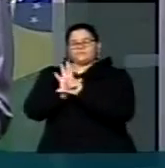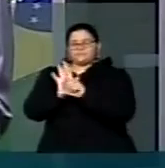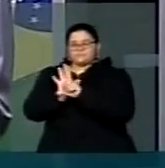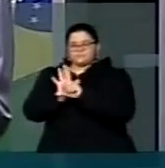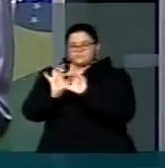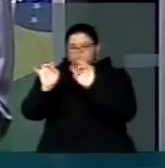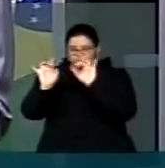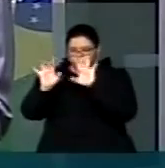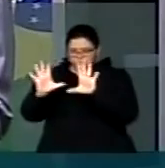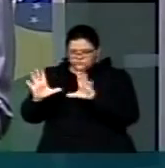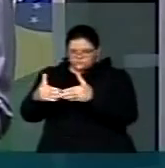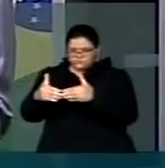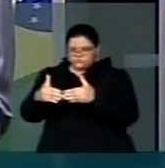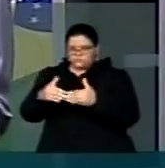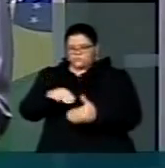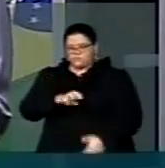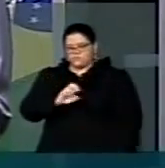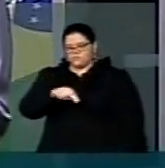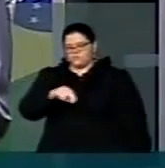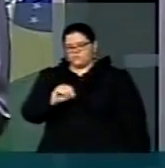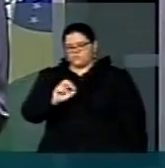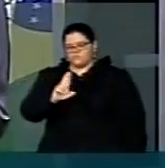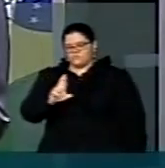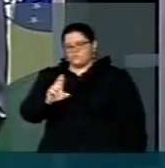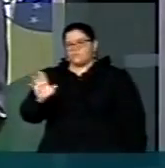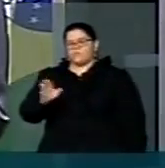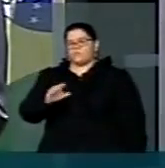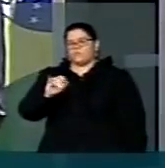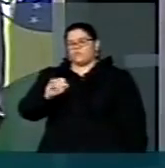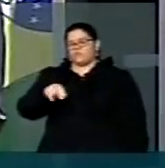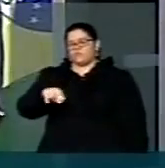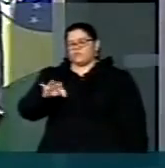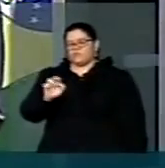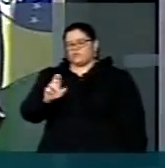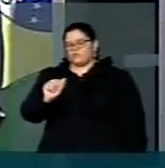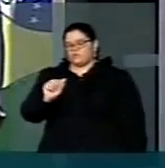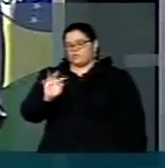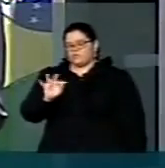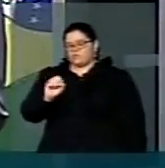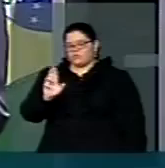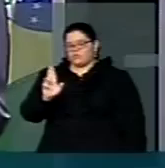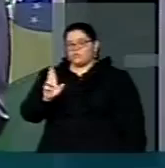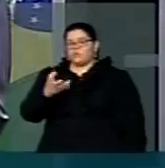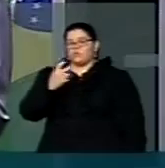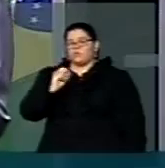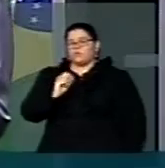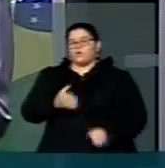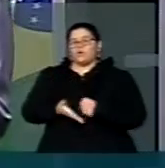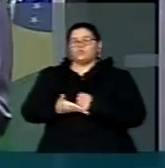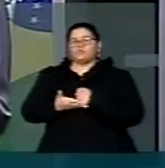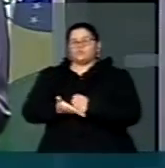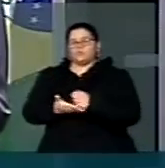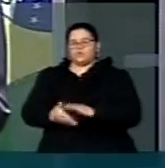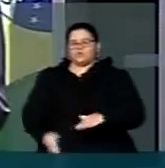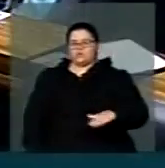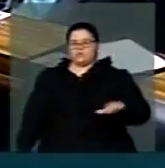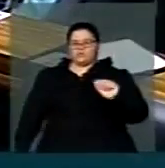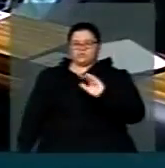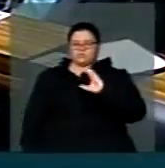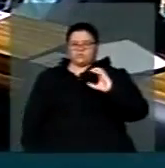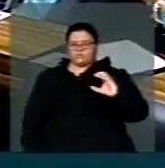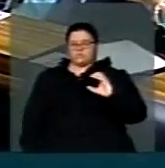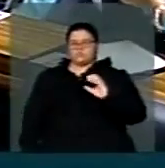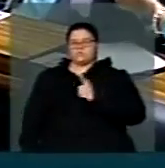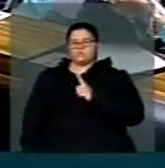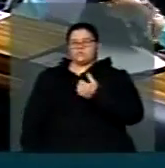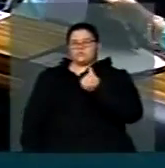infrator já existe e prevê medidas socioeducativas para serem cumpridas. O Estatuto da Criança e do Adolescente prevê